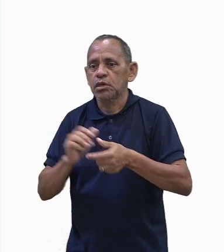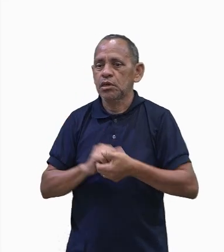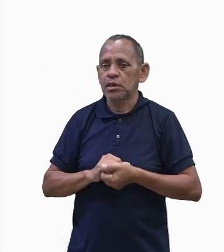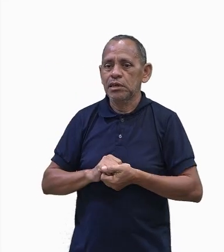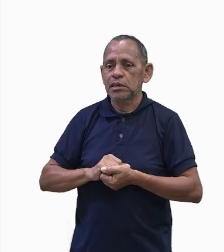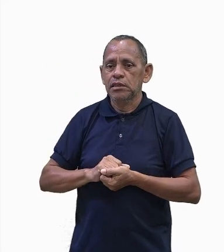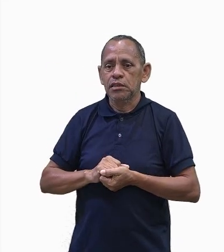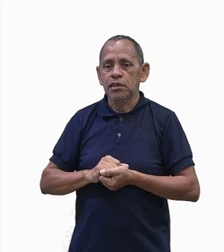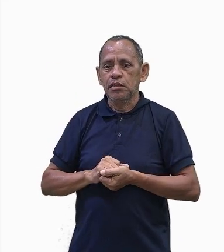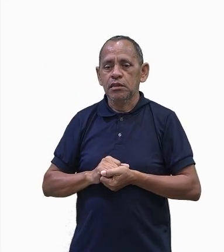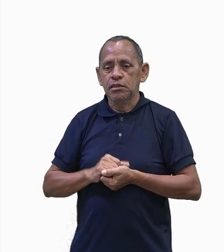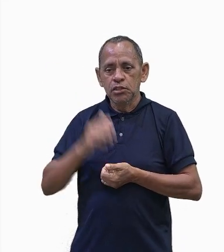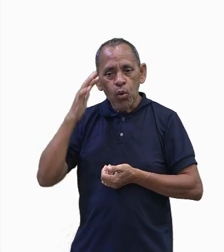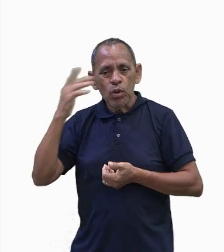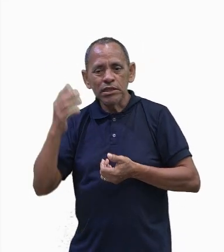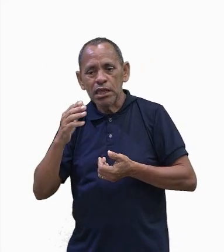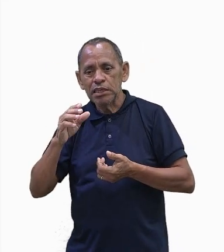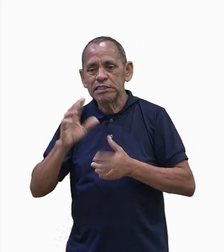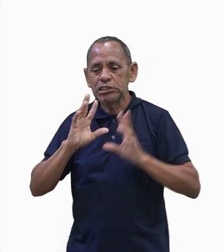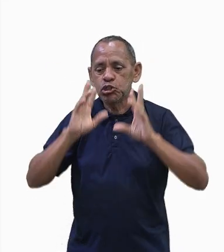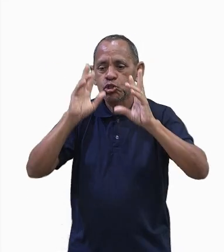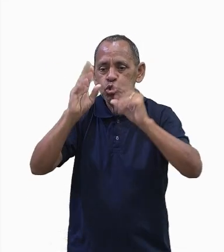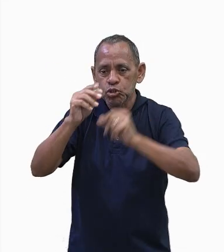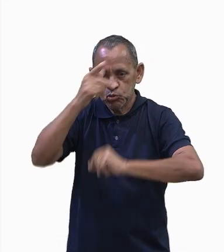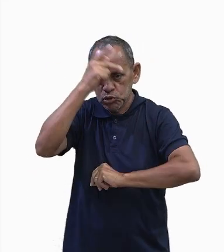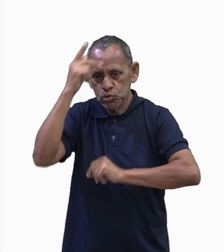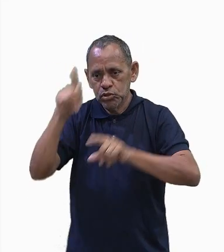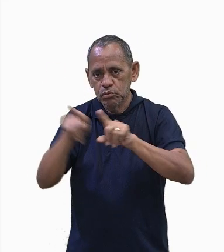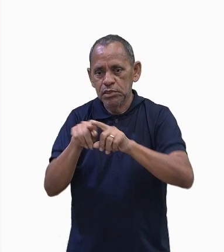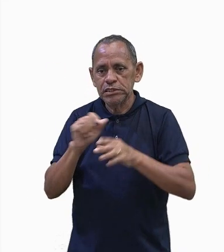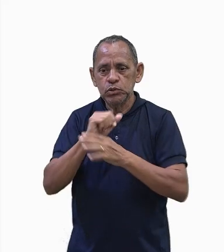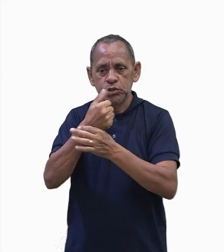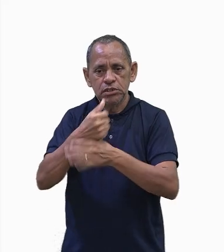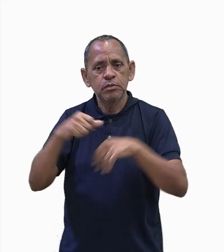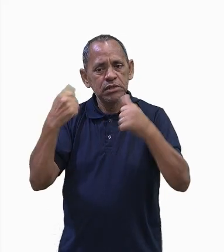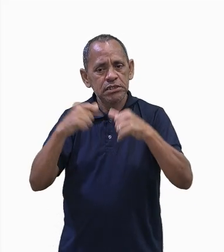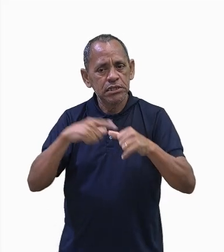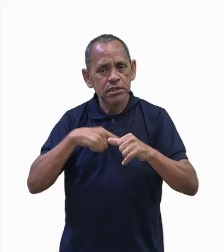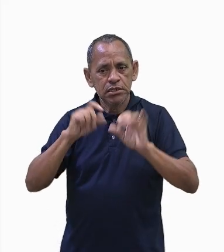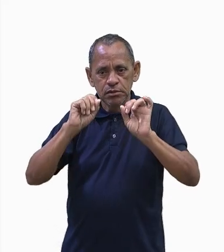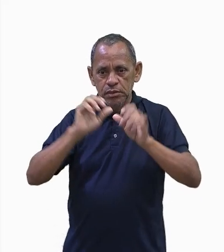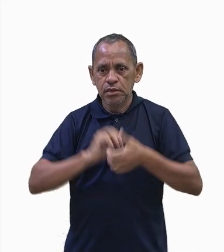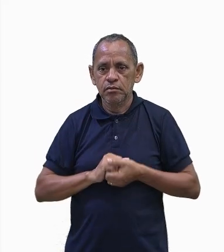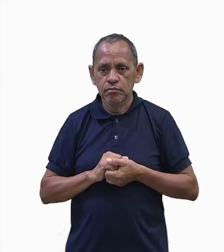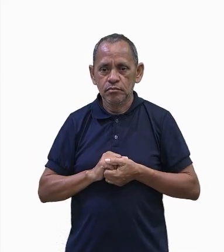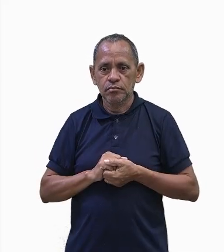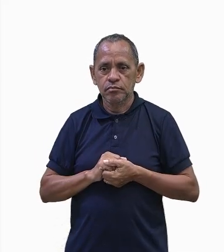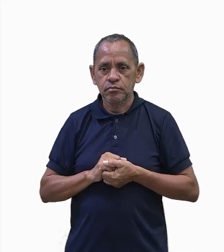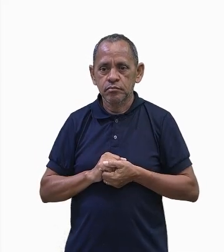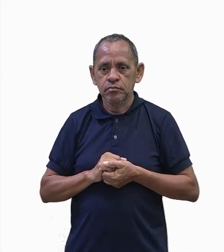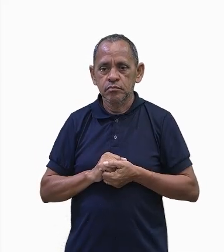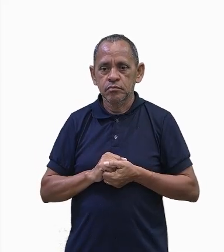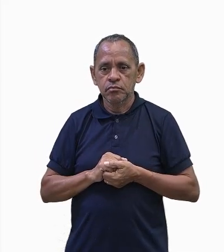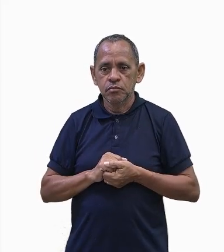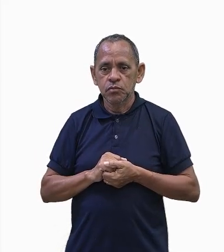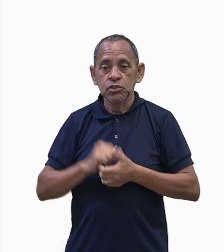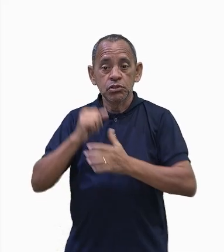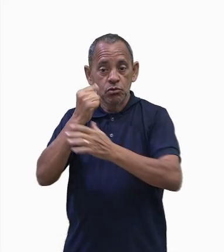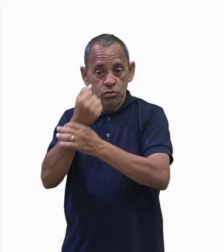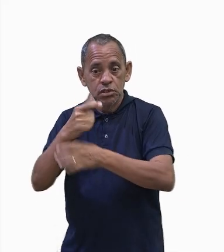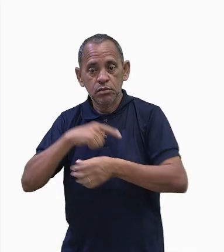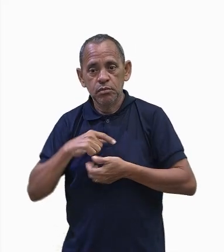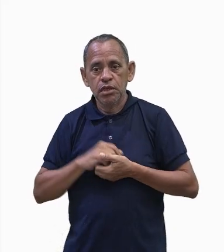os pacientes. Quanto à segurança, que é importante garantir que a terapia gênica seja segura e não cause